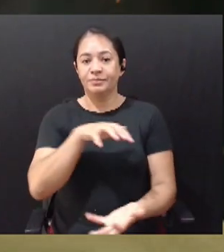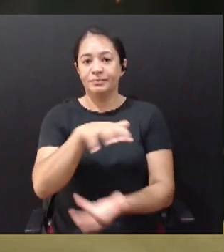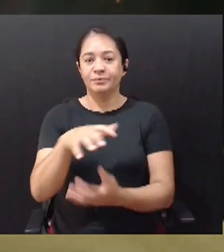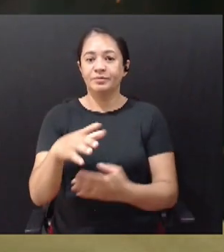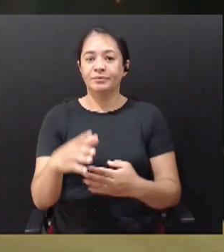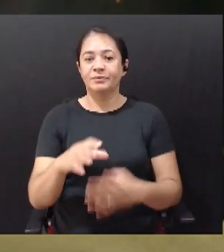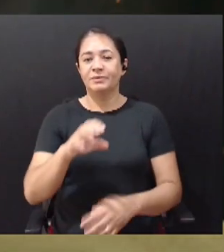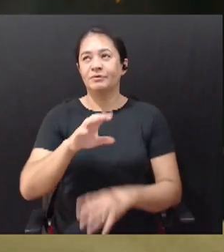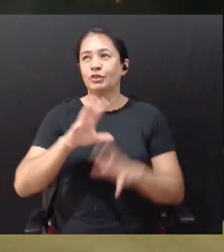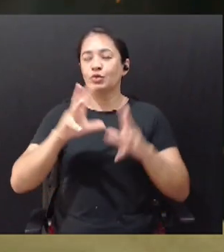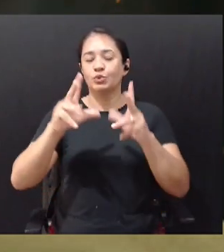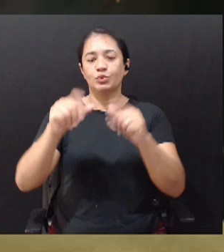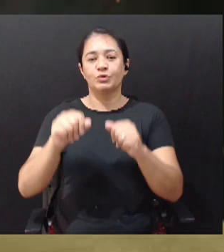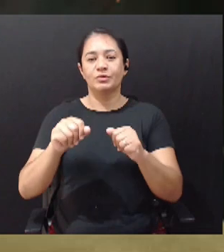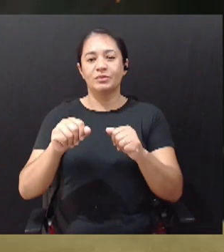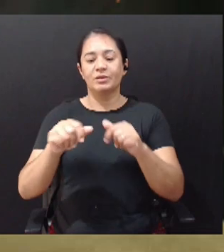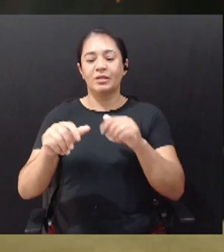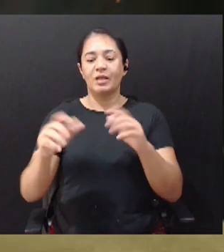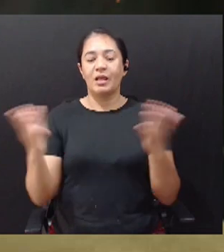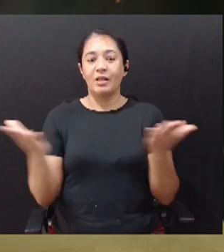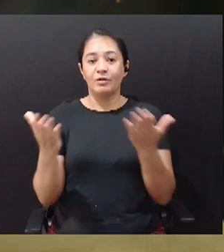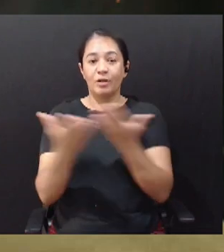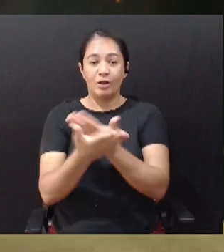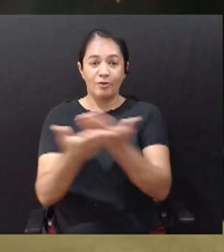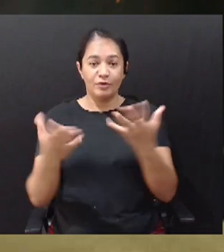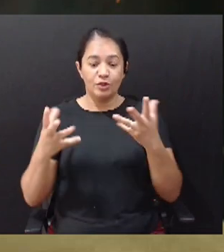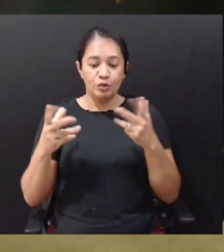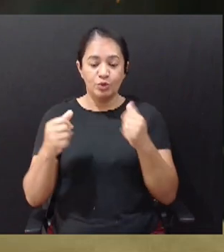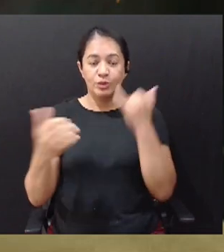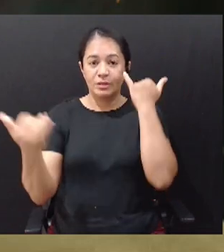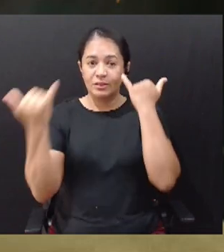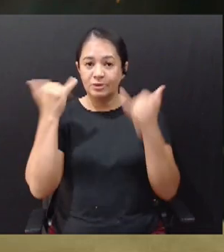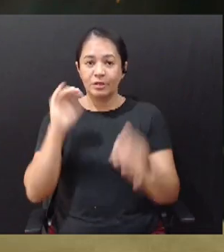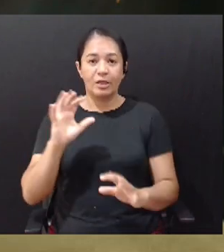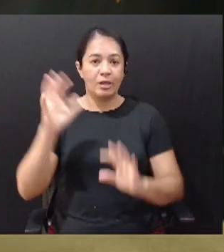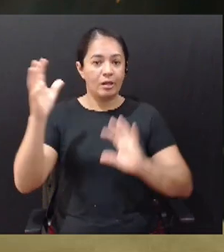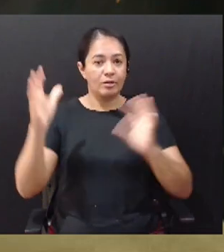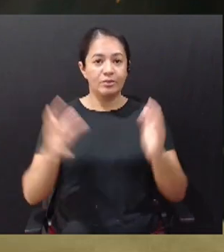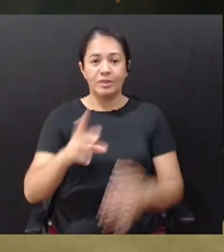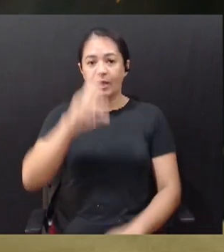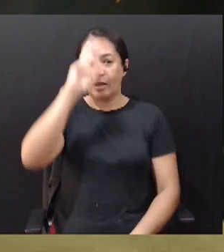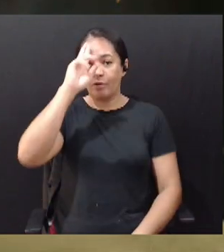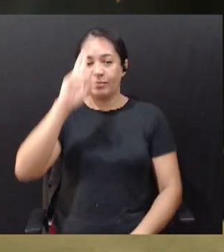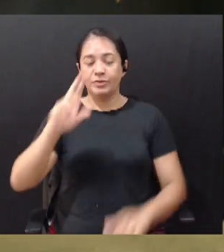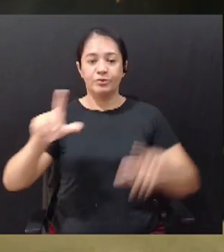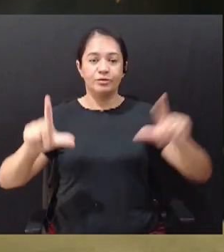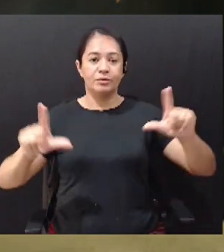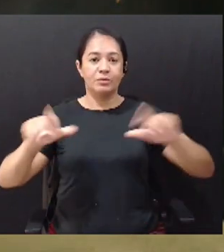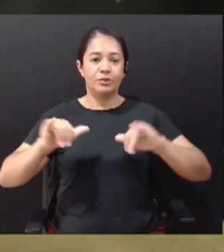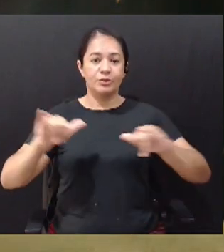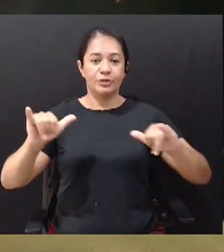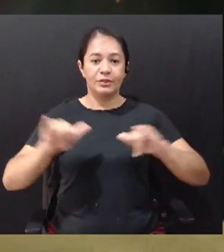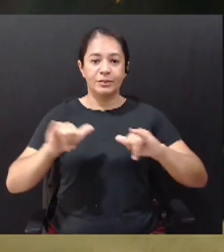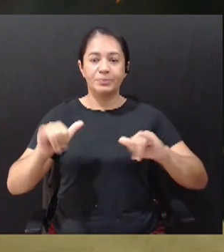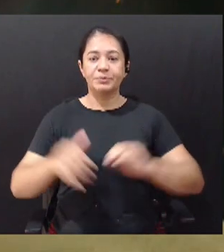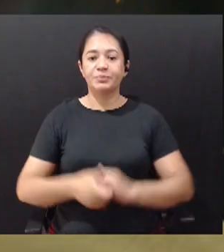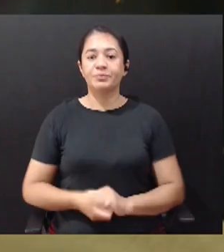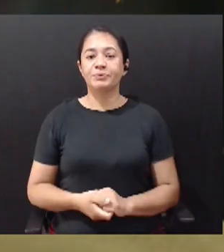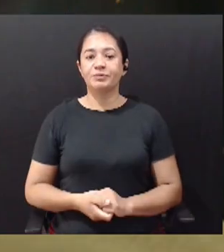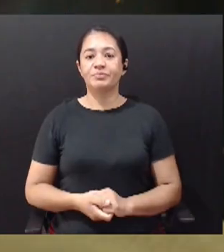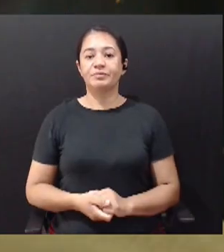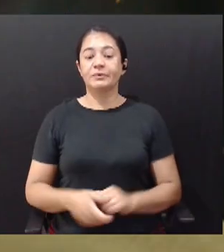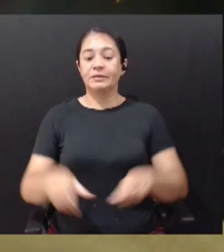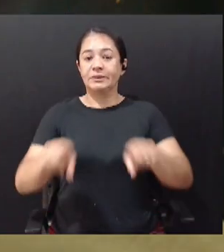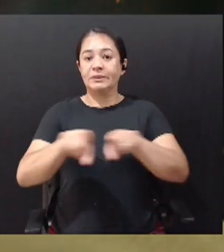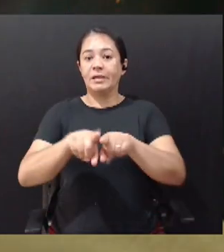ela atualiza você de tudo que está acontecendo. Ao meio-dia temos Câmara Notícia e também quero lembrar que